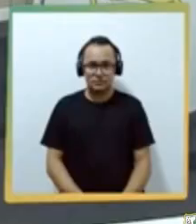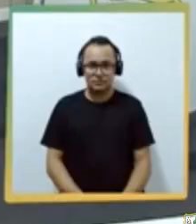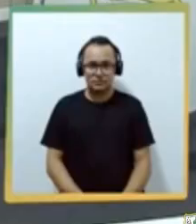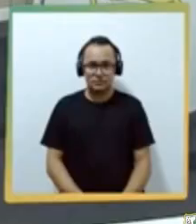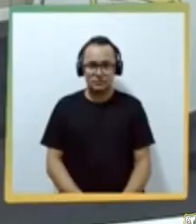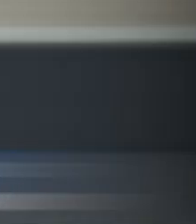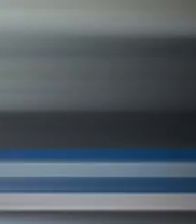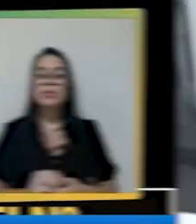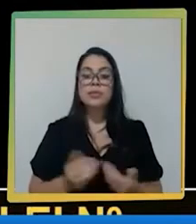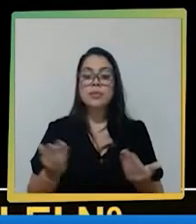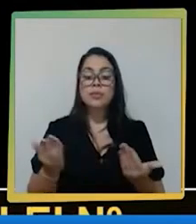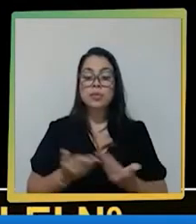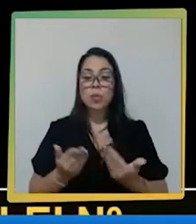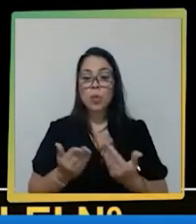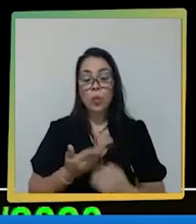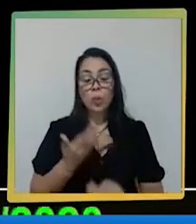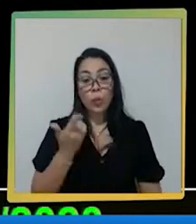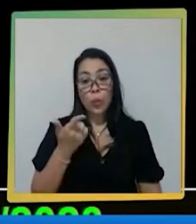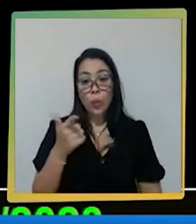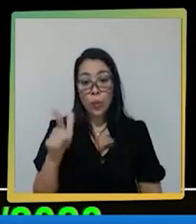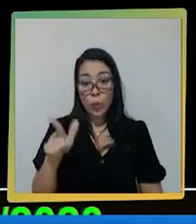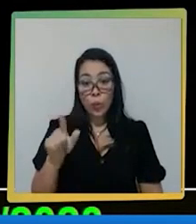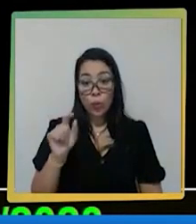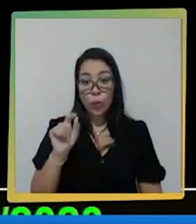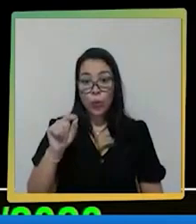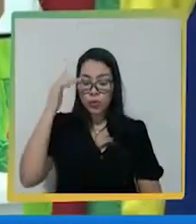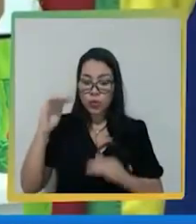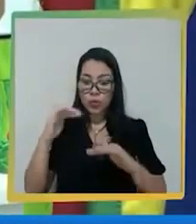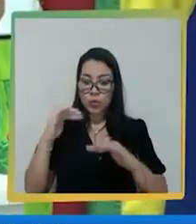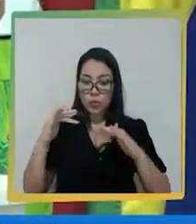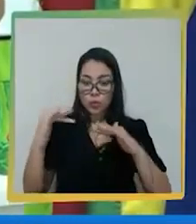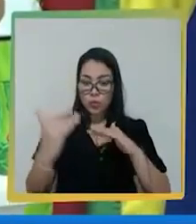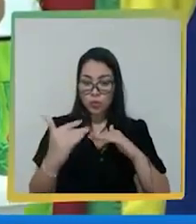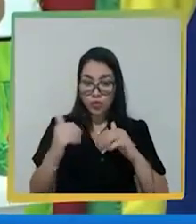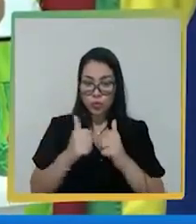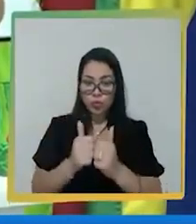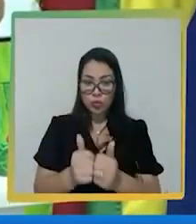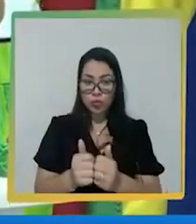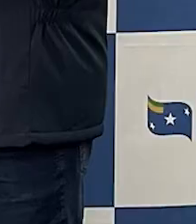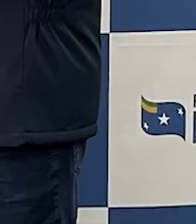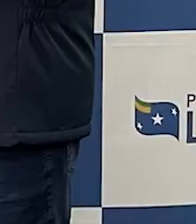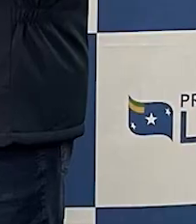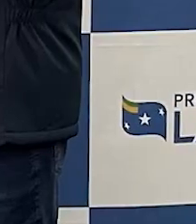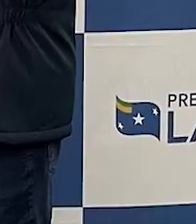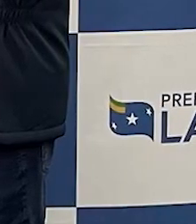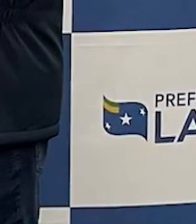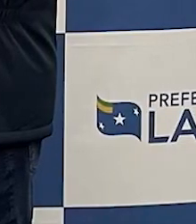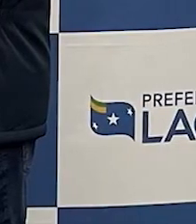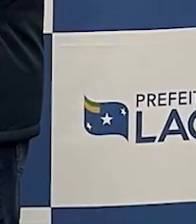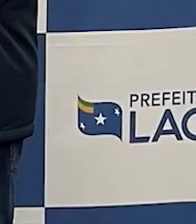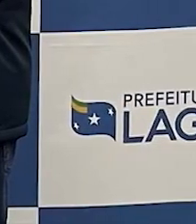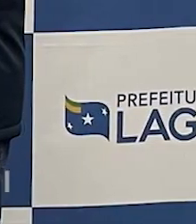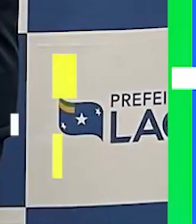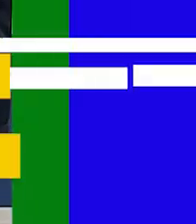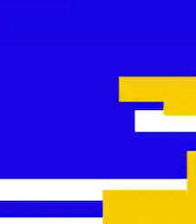conselhos municipais e a instituição do programa para pagamentos de dívidas com a administração municipal, o